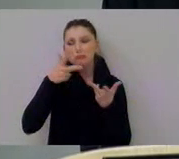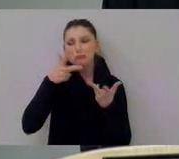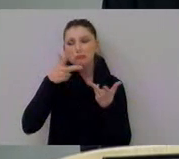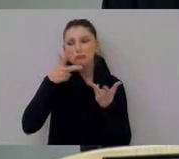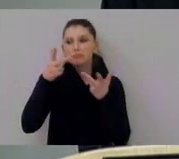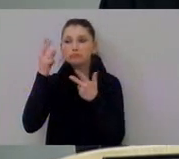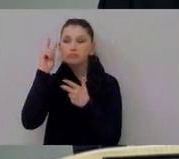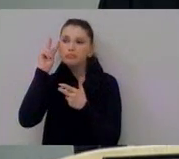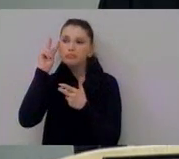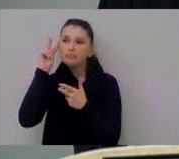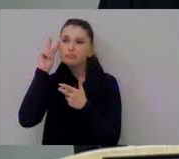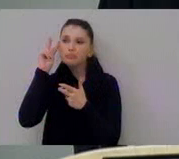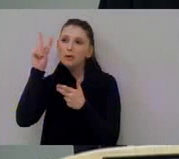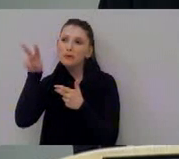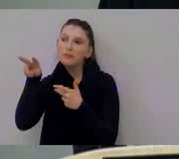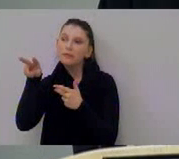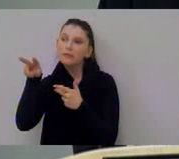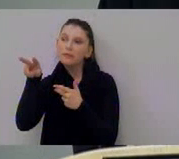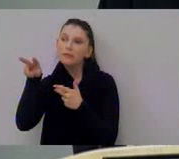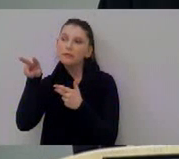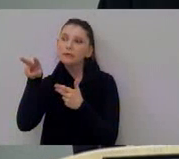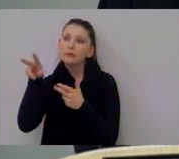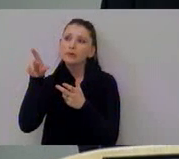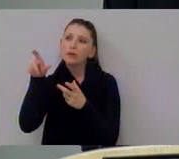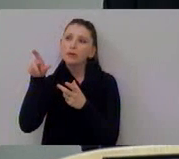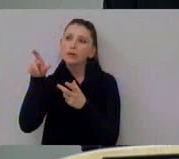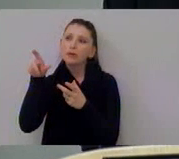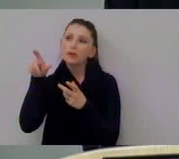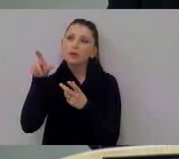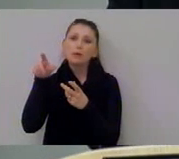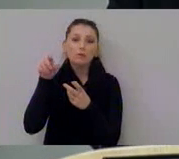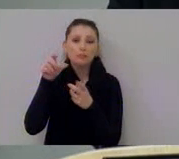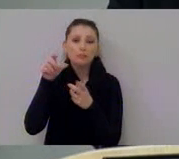loteamento do Marisa